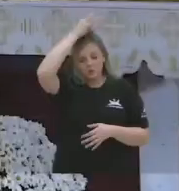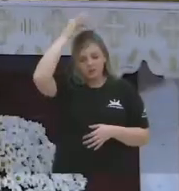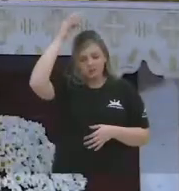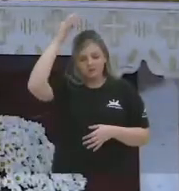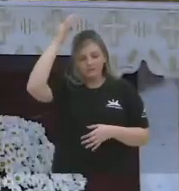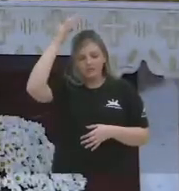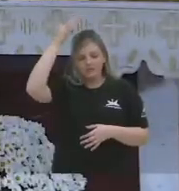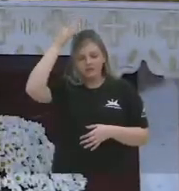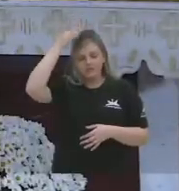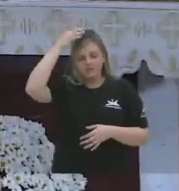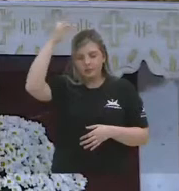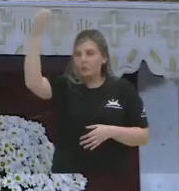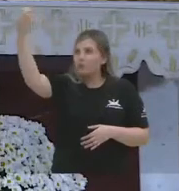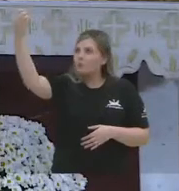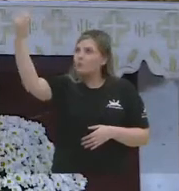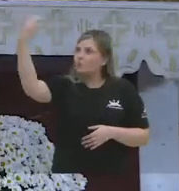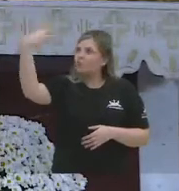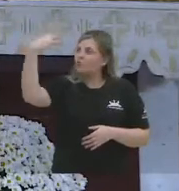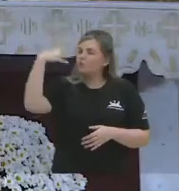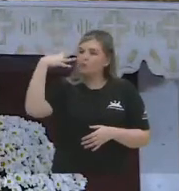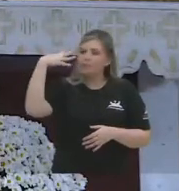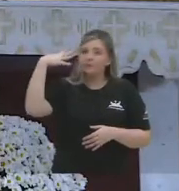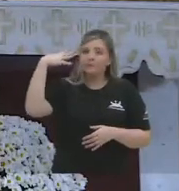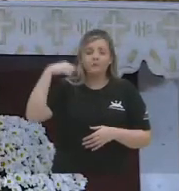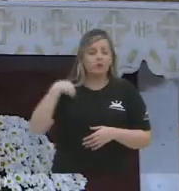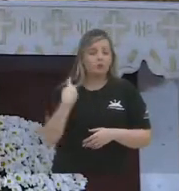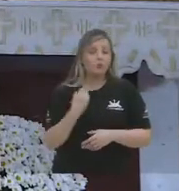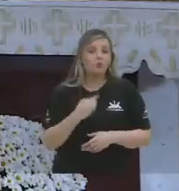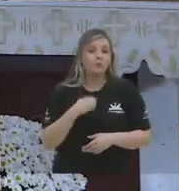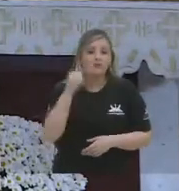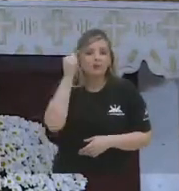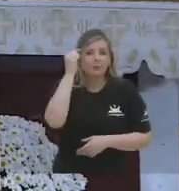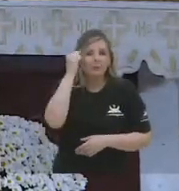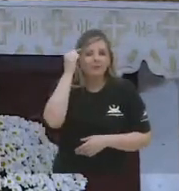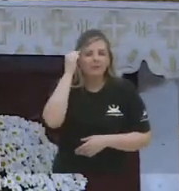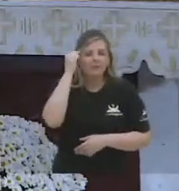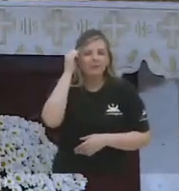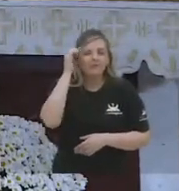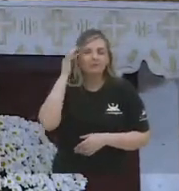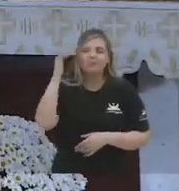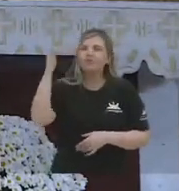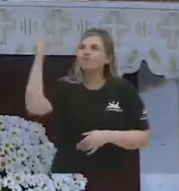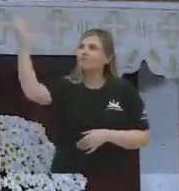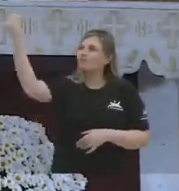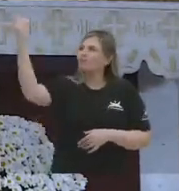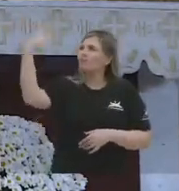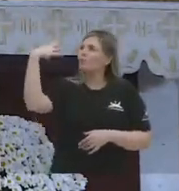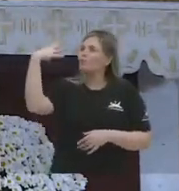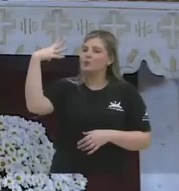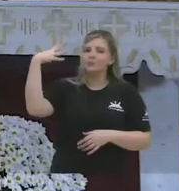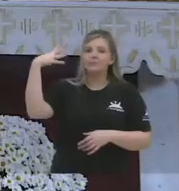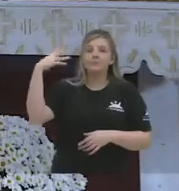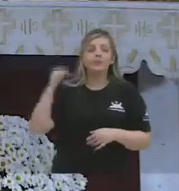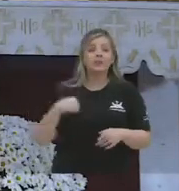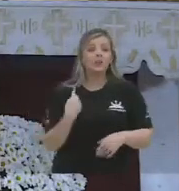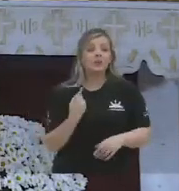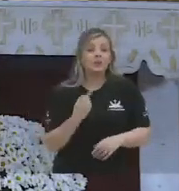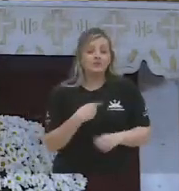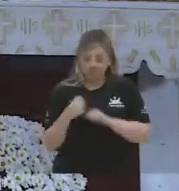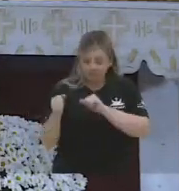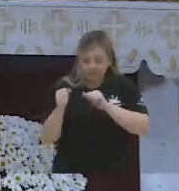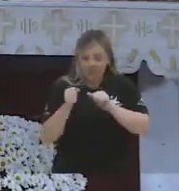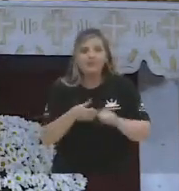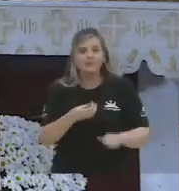ilumine, clareie o nosso pensamento e nós possamos viver essa noite